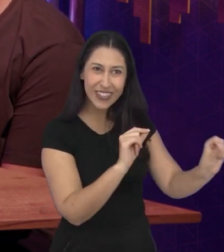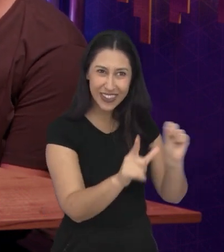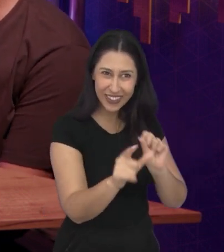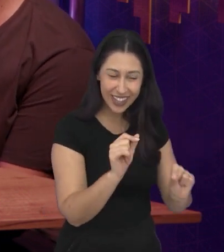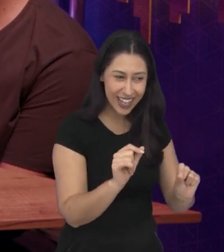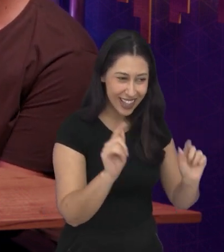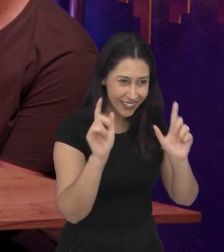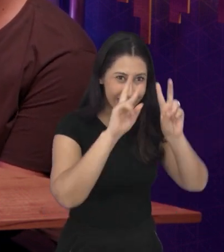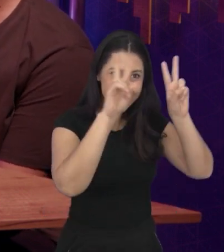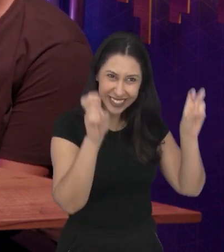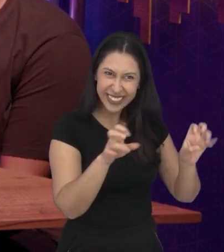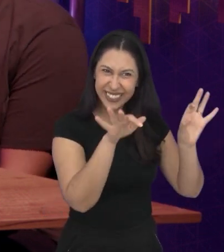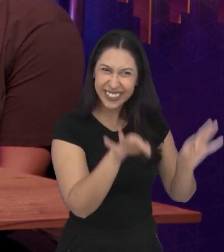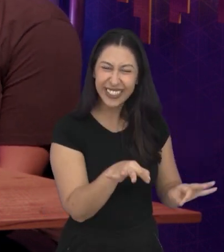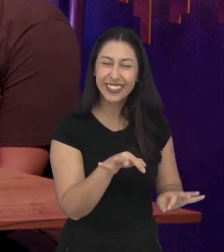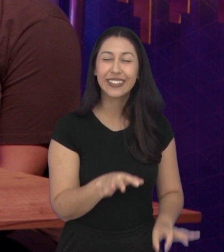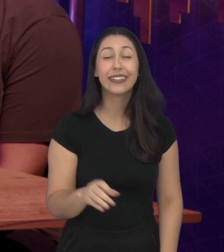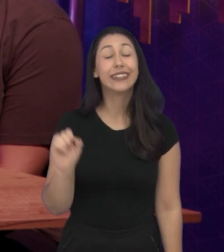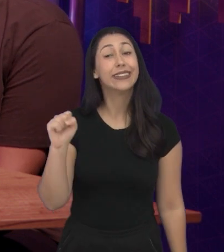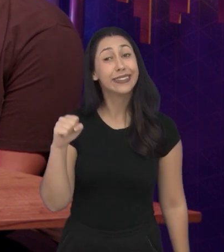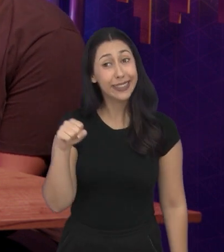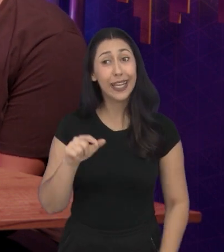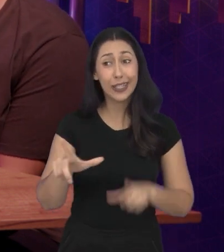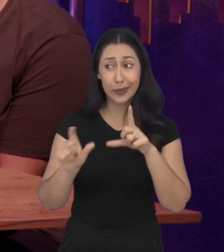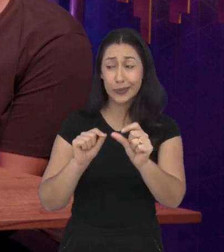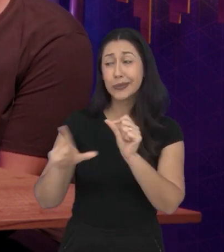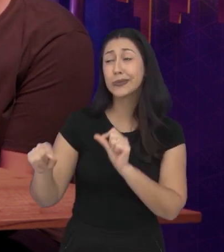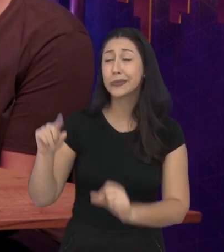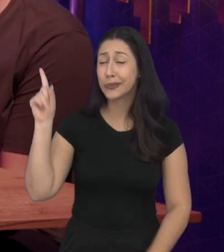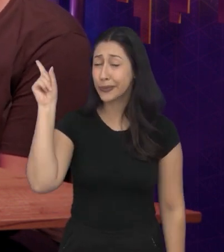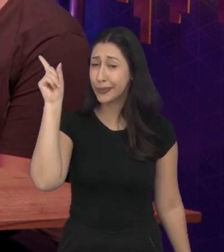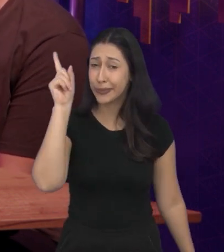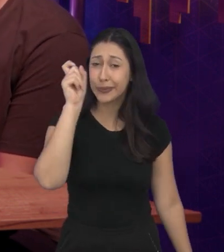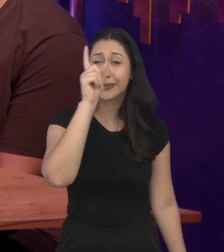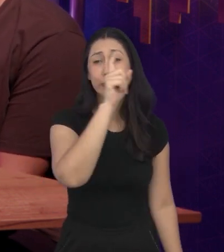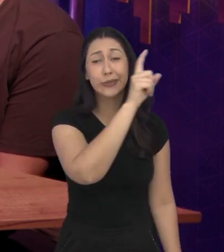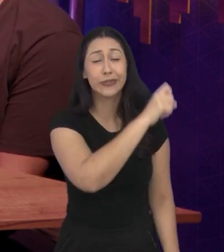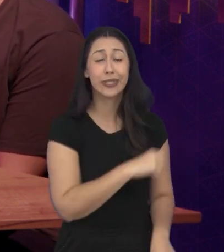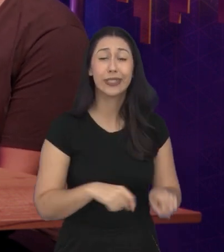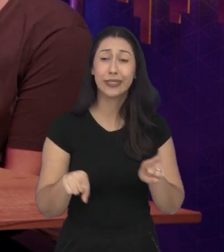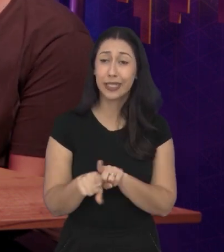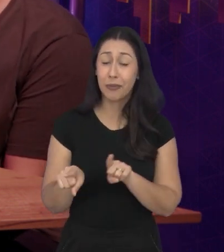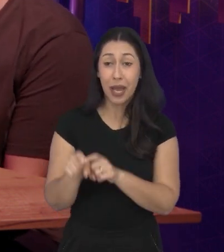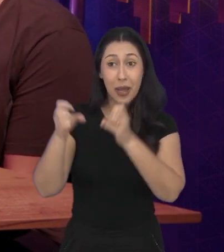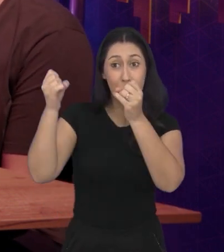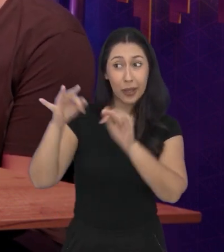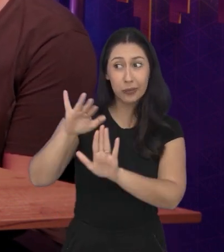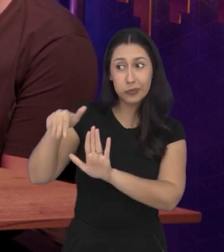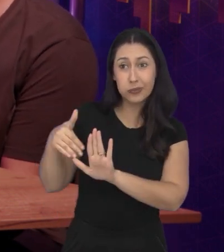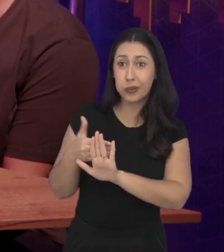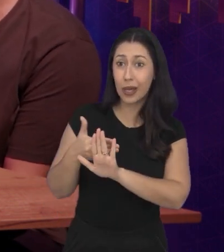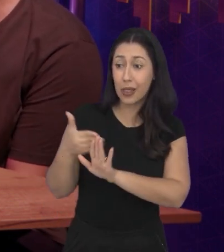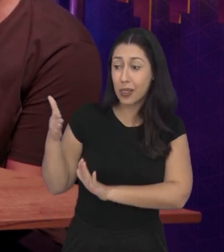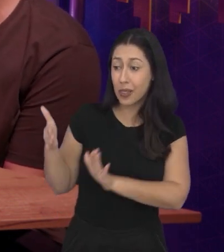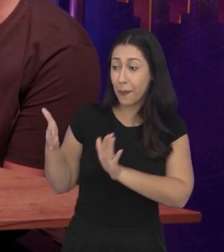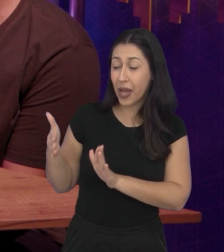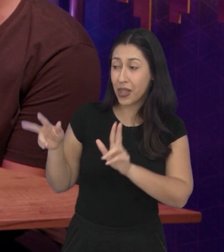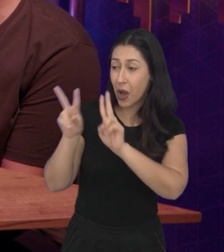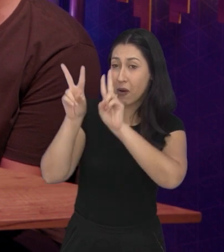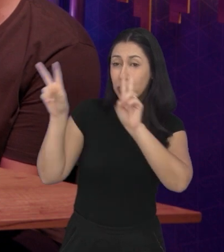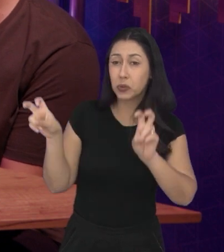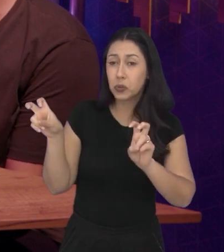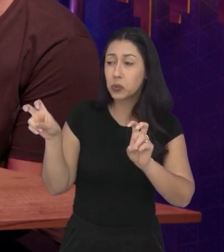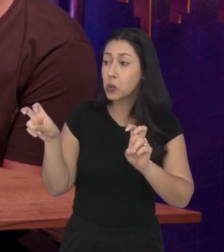esse? Muito difícil de escolher, realmente. Escolhas são difíceis, né? E até contando bastidores nesse tema de escolhas